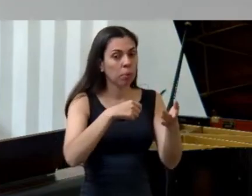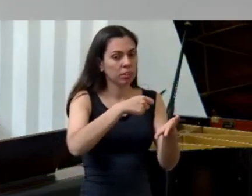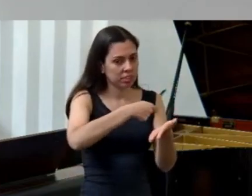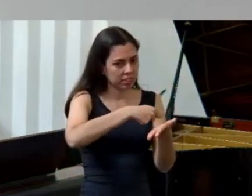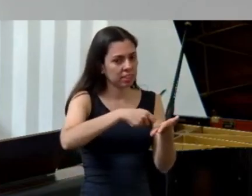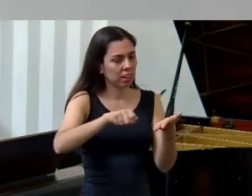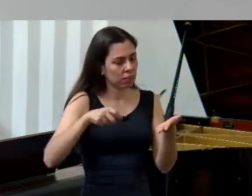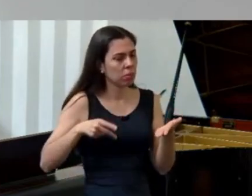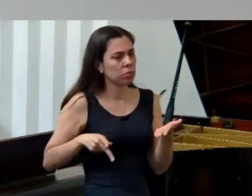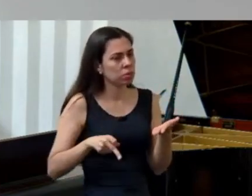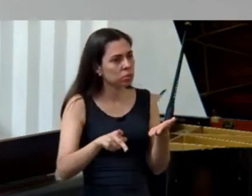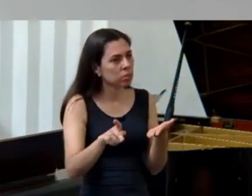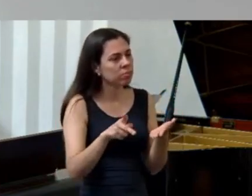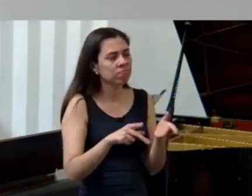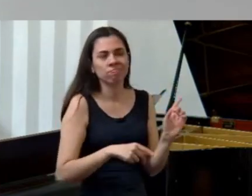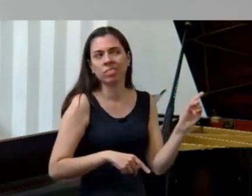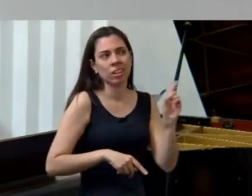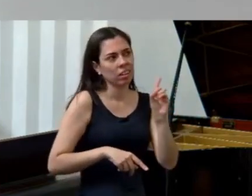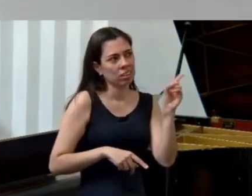realidade.